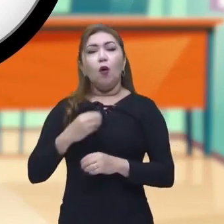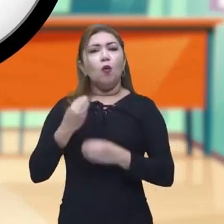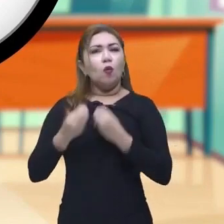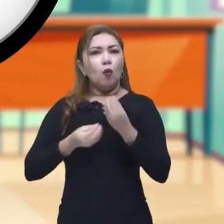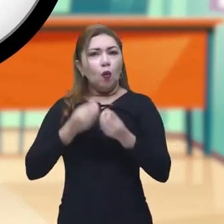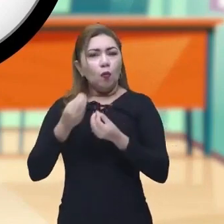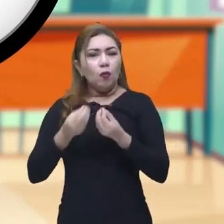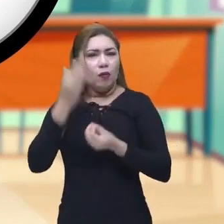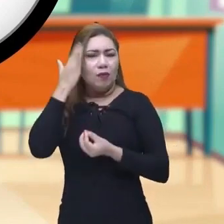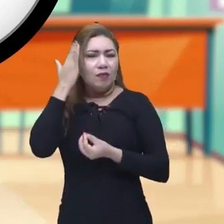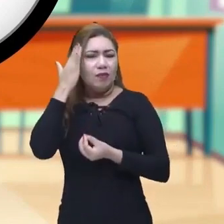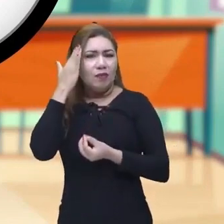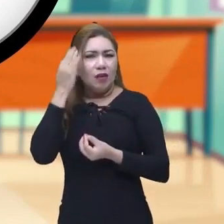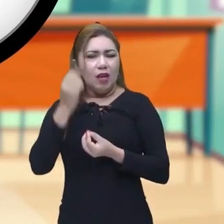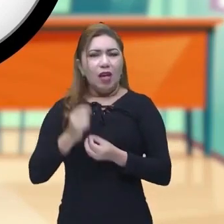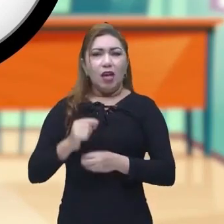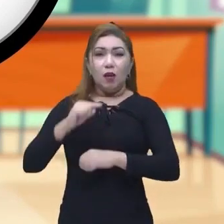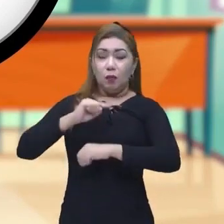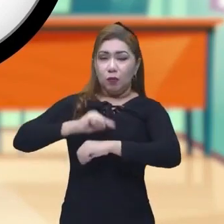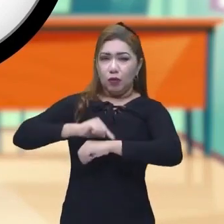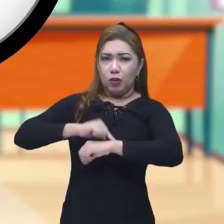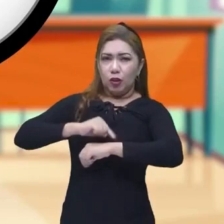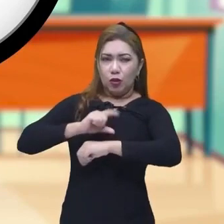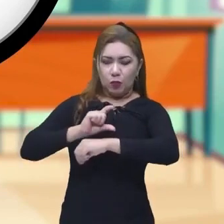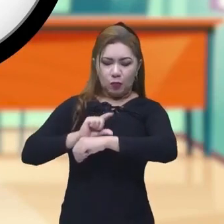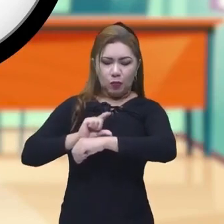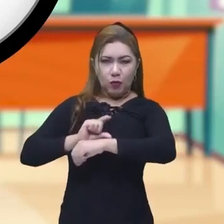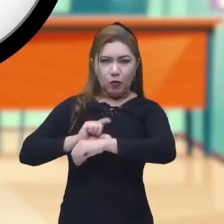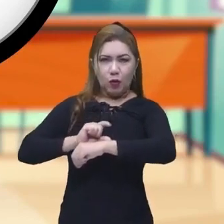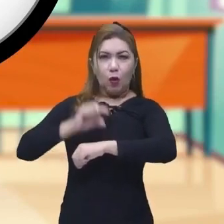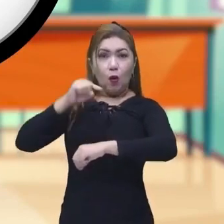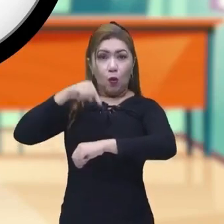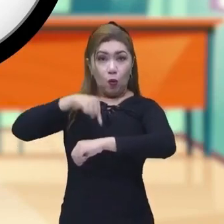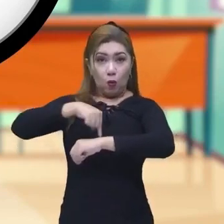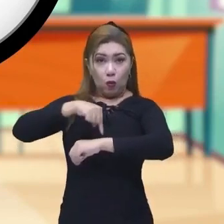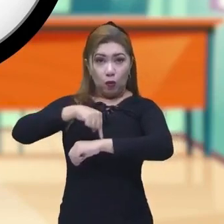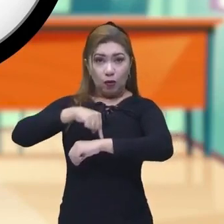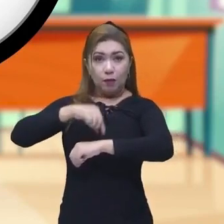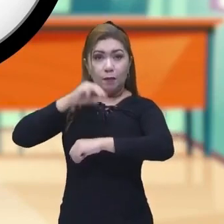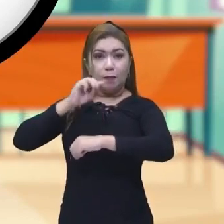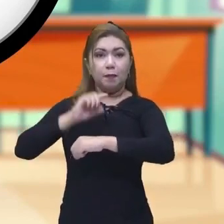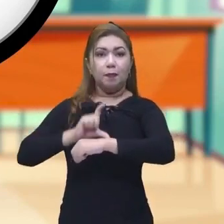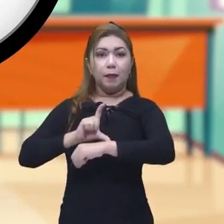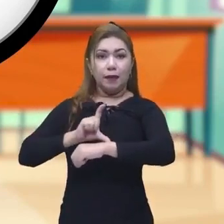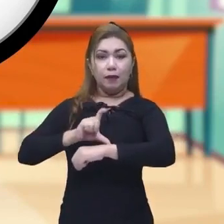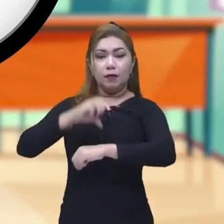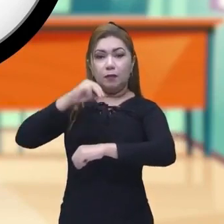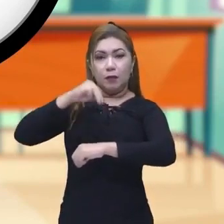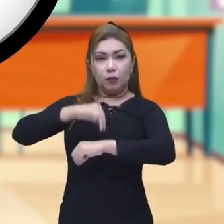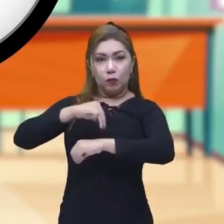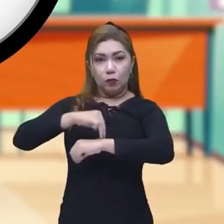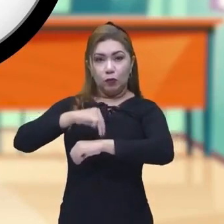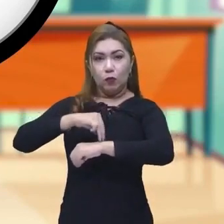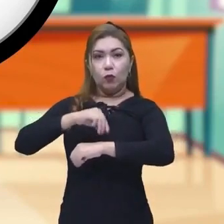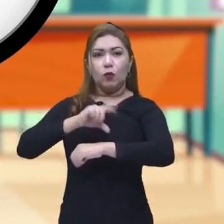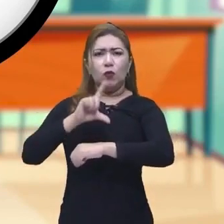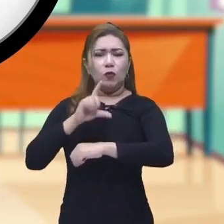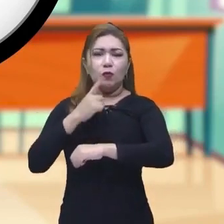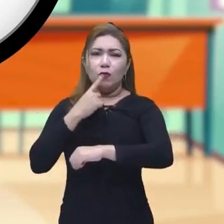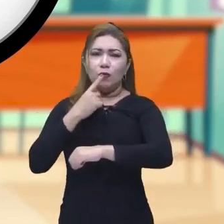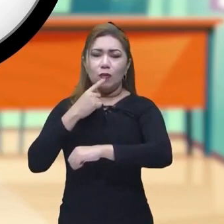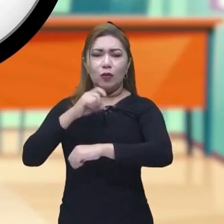relógio menor indica horas, o relógio maior indica minutos e o mais fininho indica o quê? Segundos. Então, na hora que você for